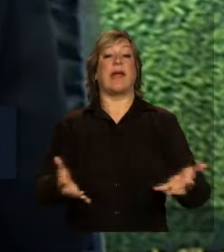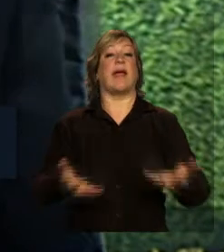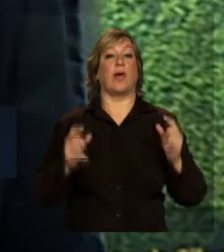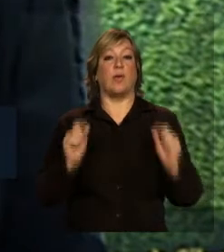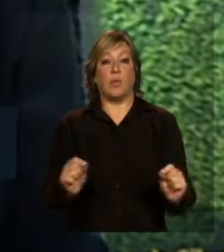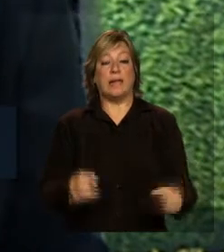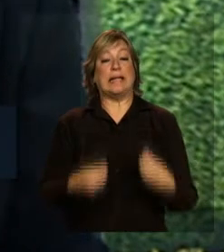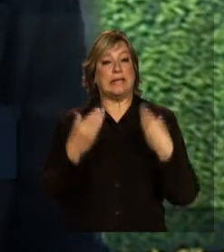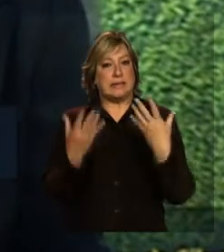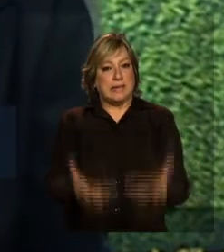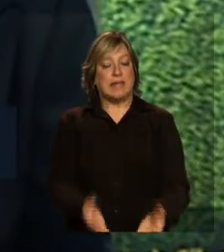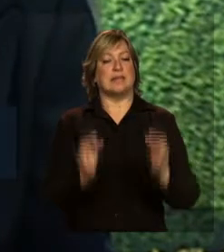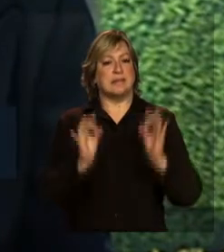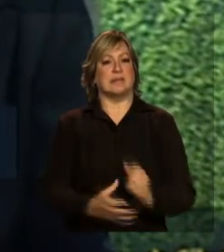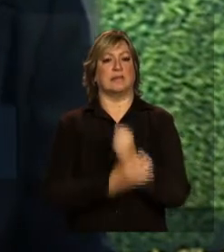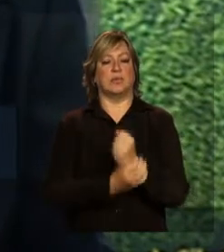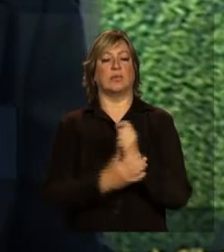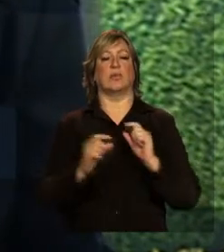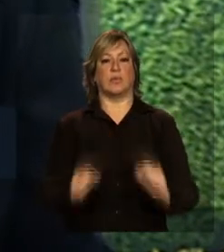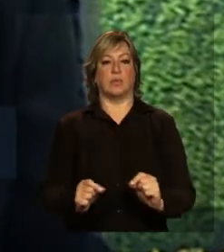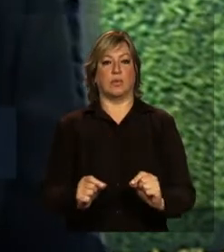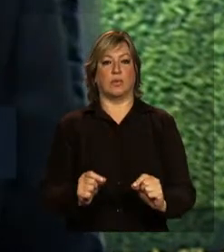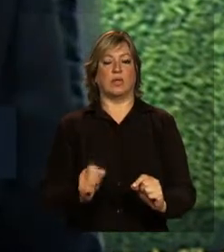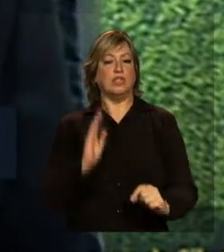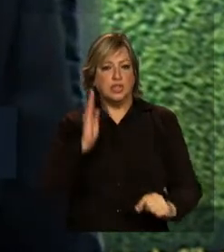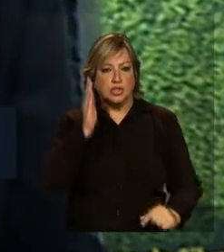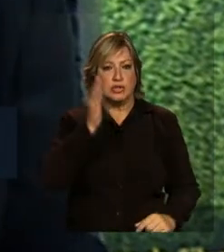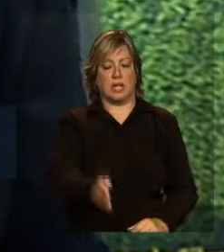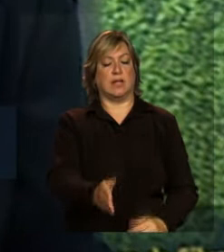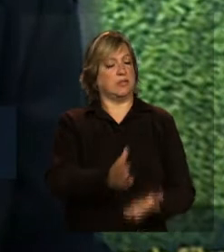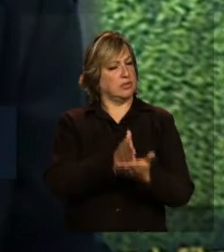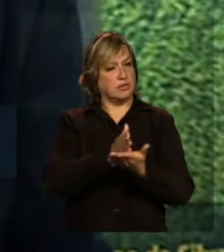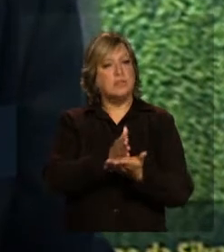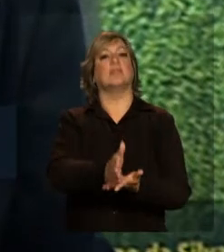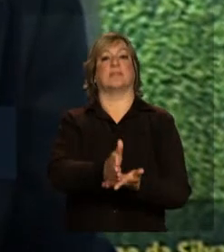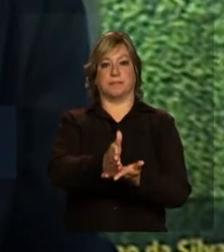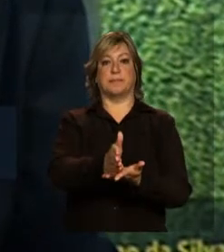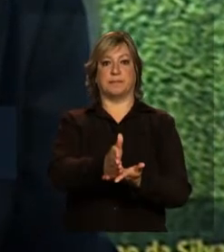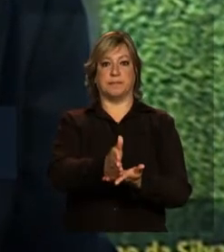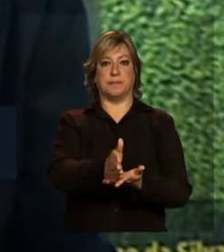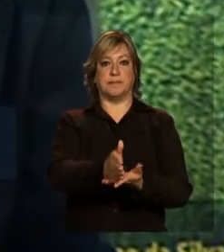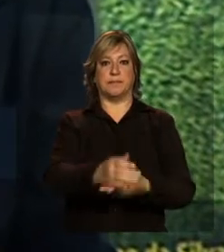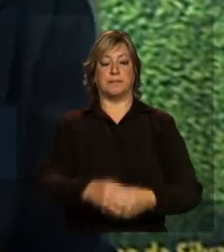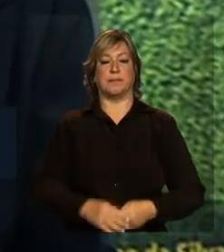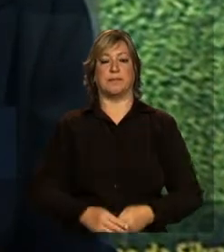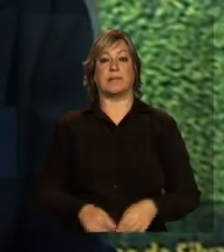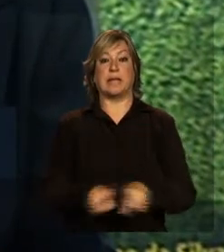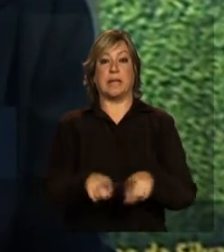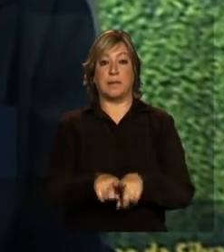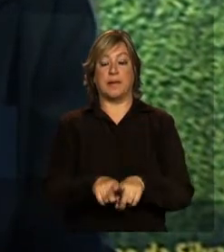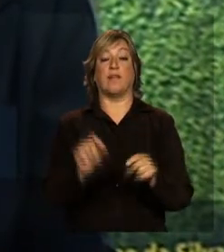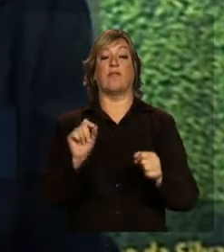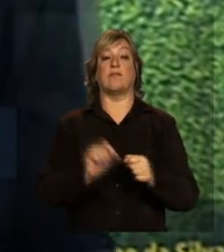pretende assegurar de forma direta, objetiva e